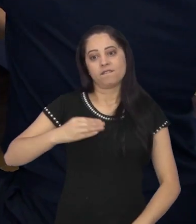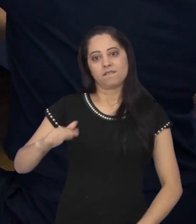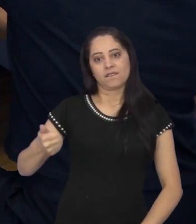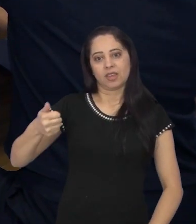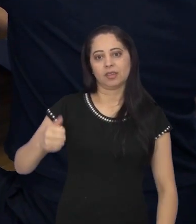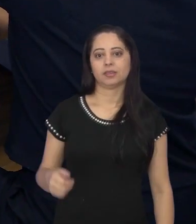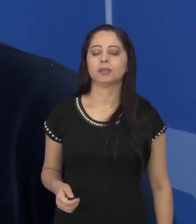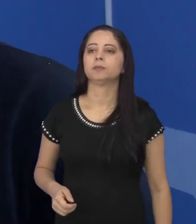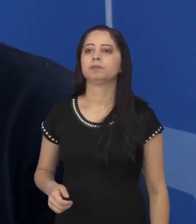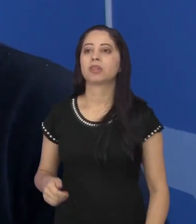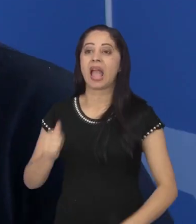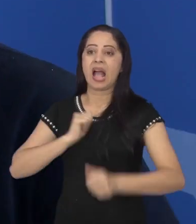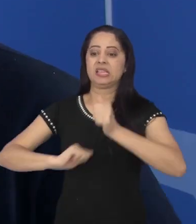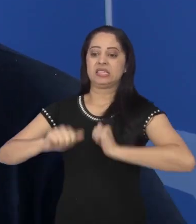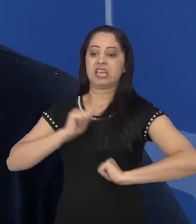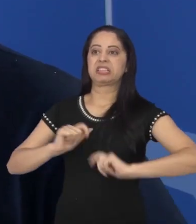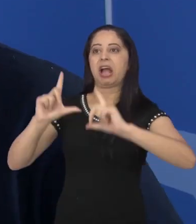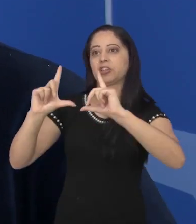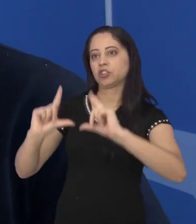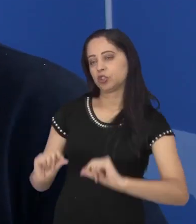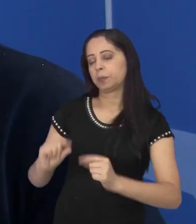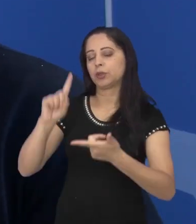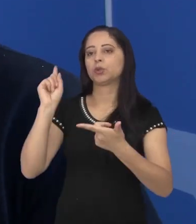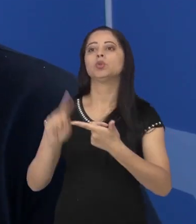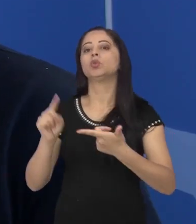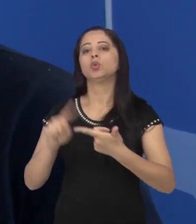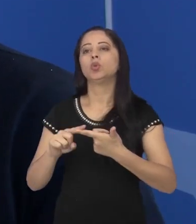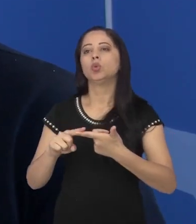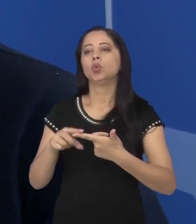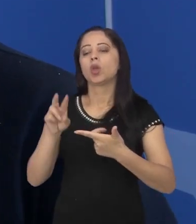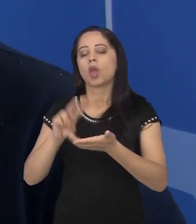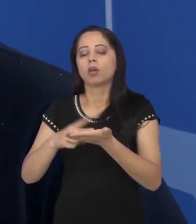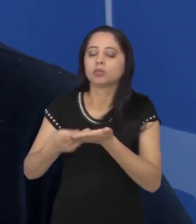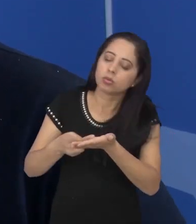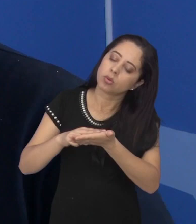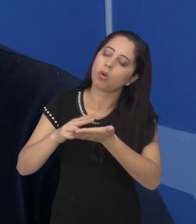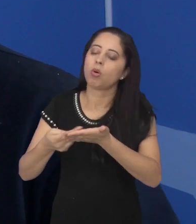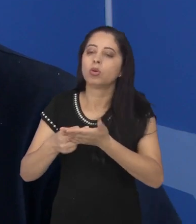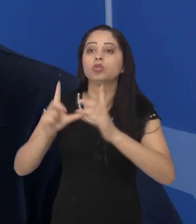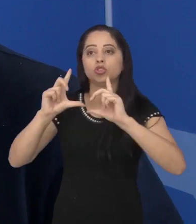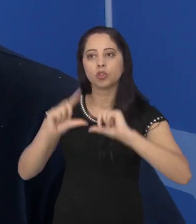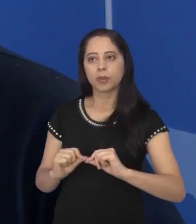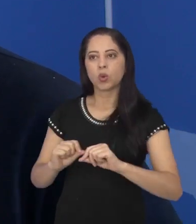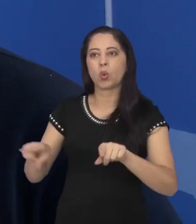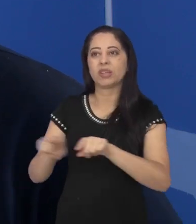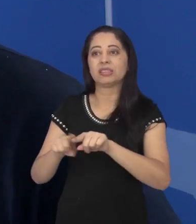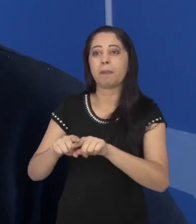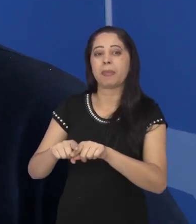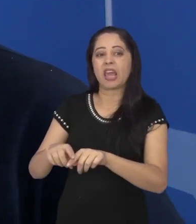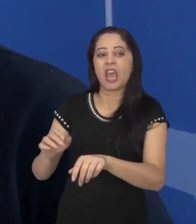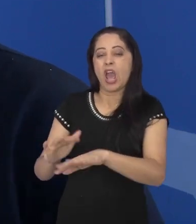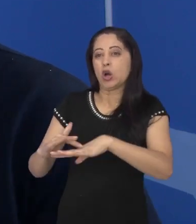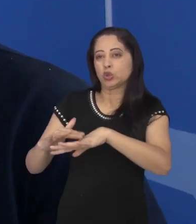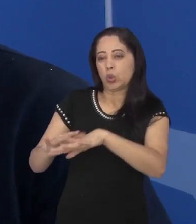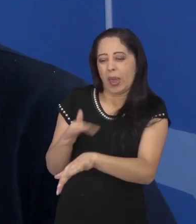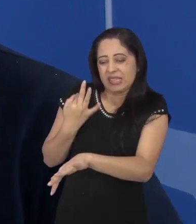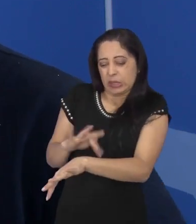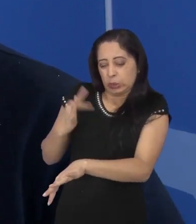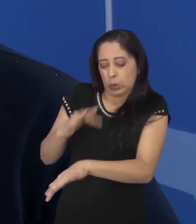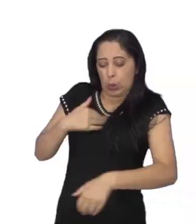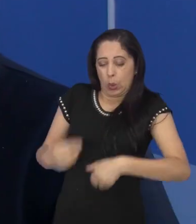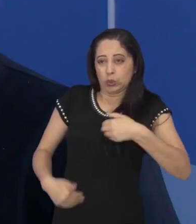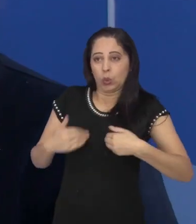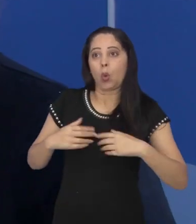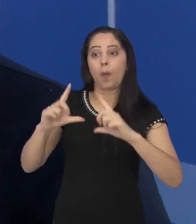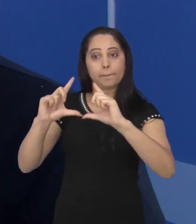vida dos pacientes. Para ansiedade, para distúrbio do sono, fibromialgia,